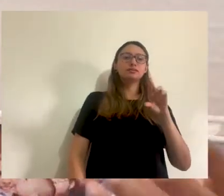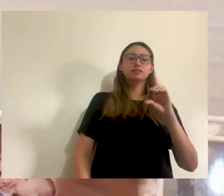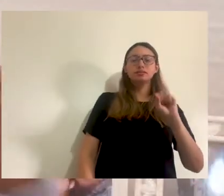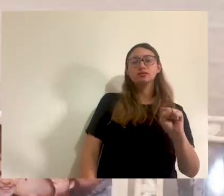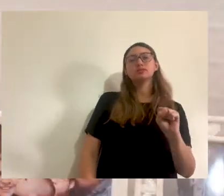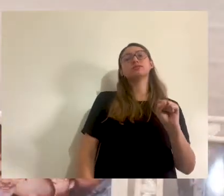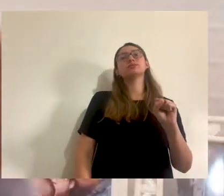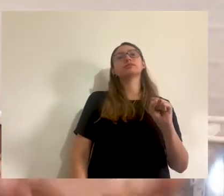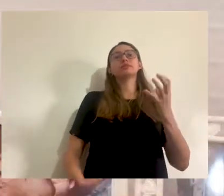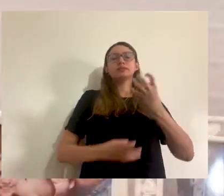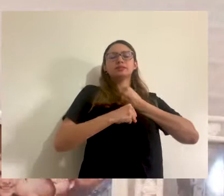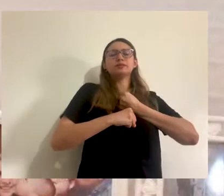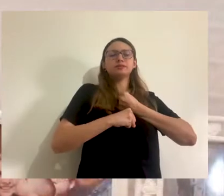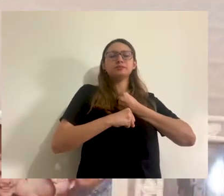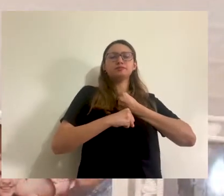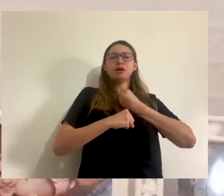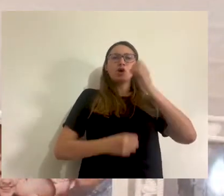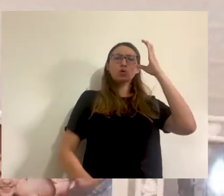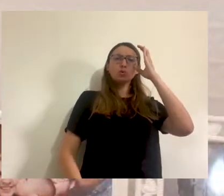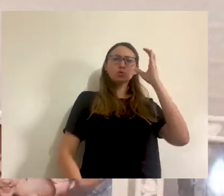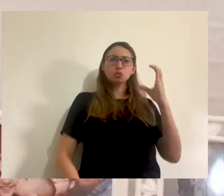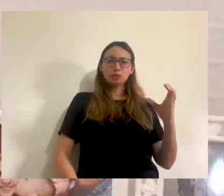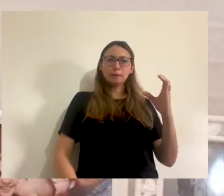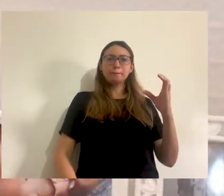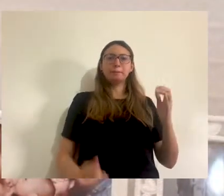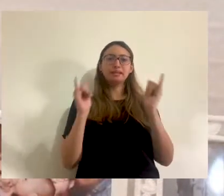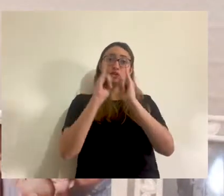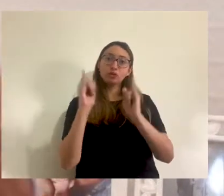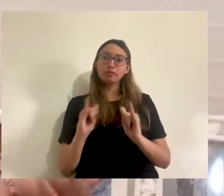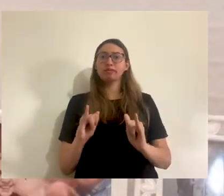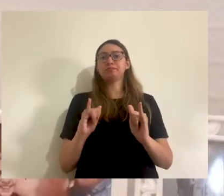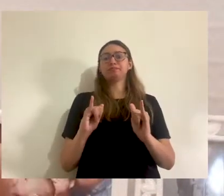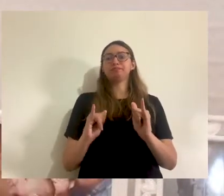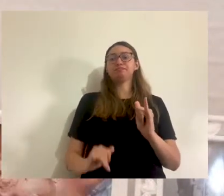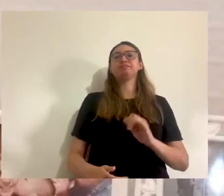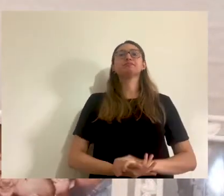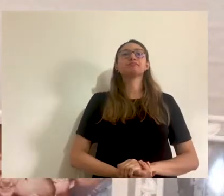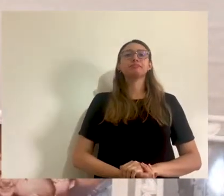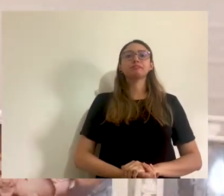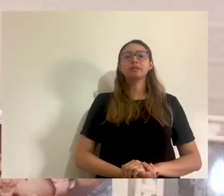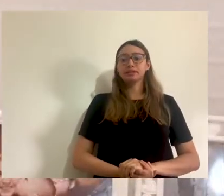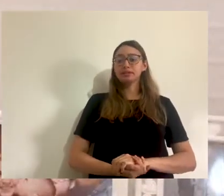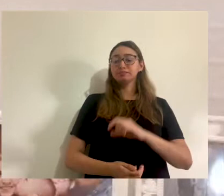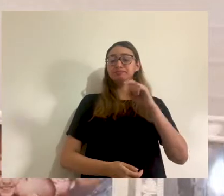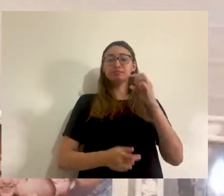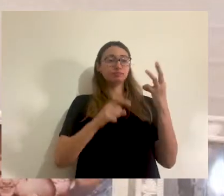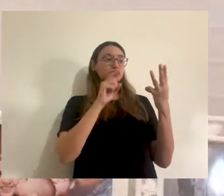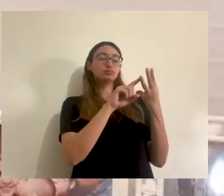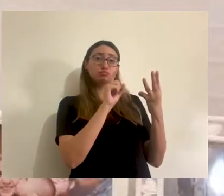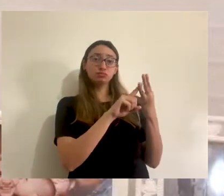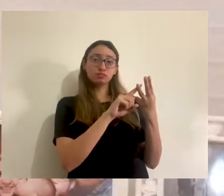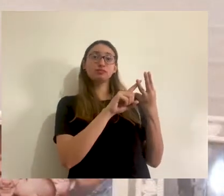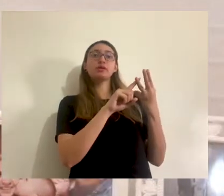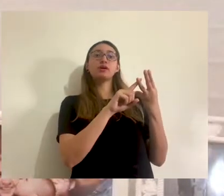acabaram absorvendo parte daquela cultura pagã. Esse povo, os samaritanos, eram considerados